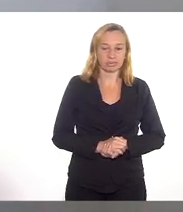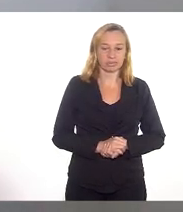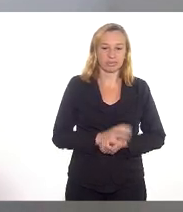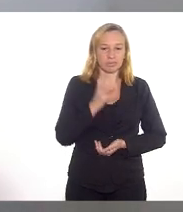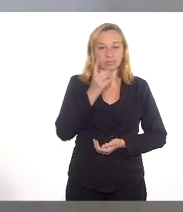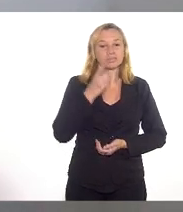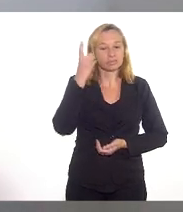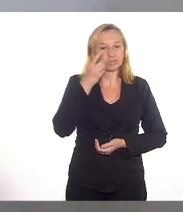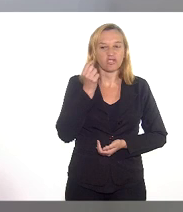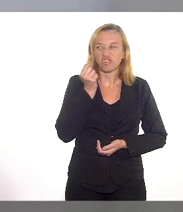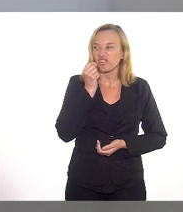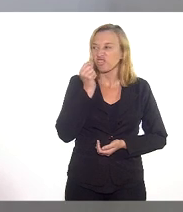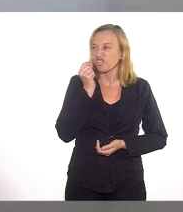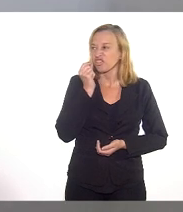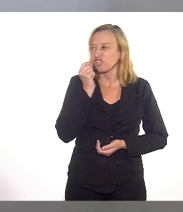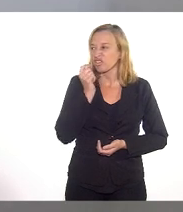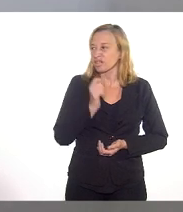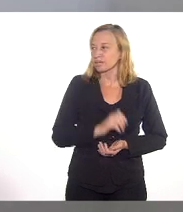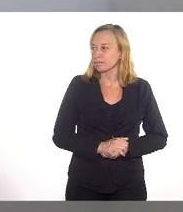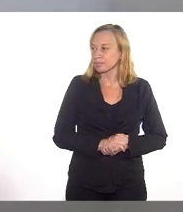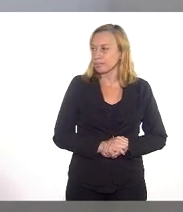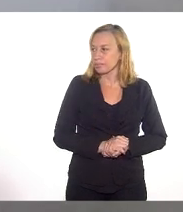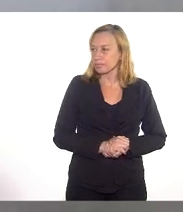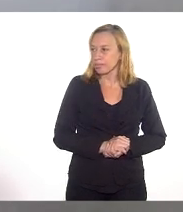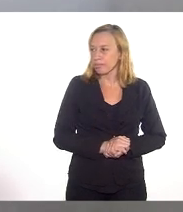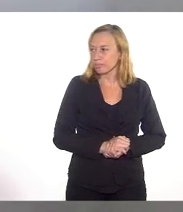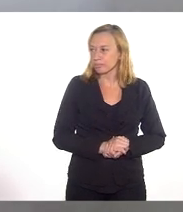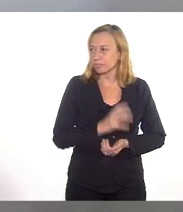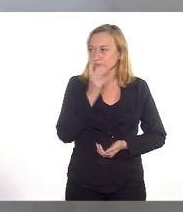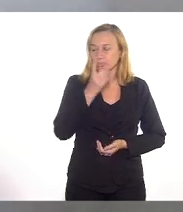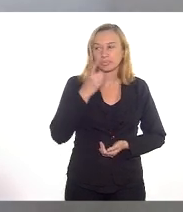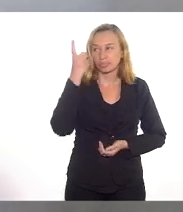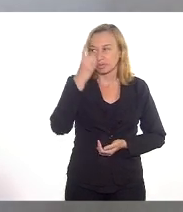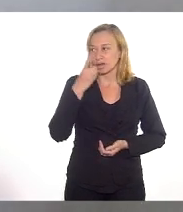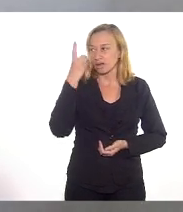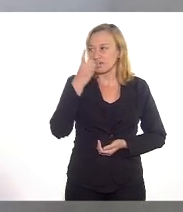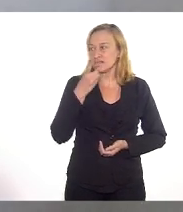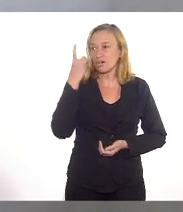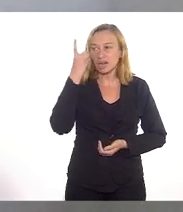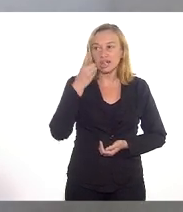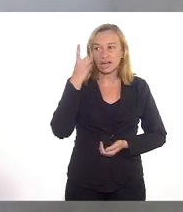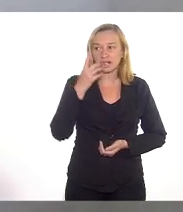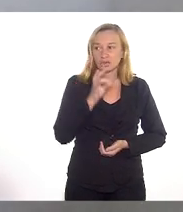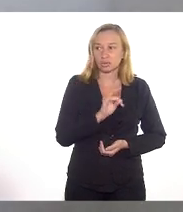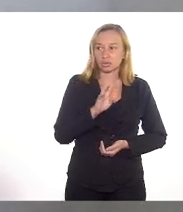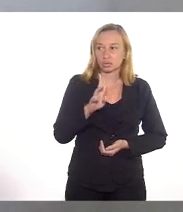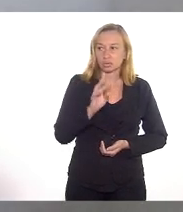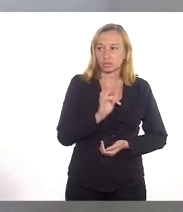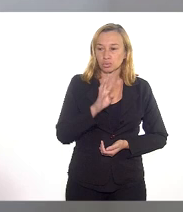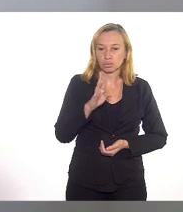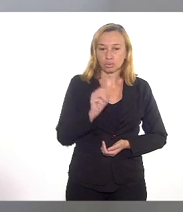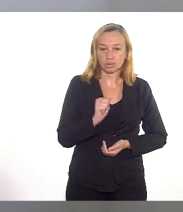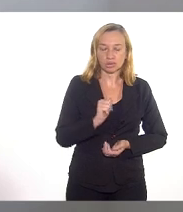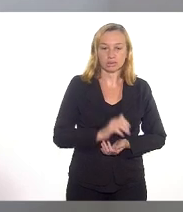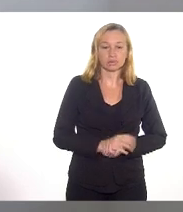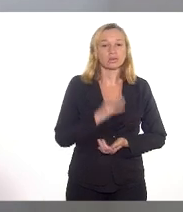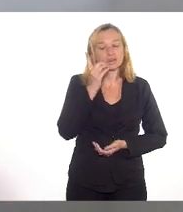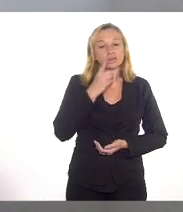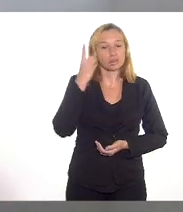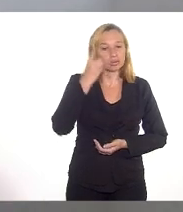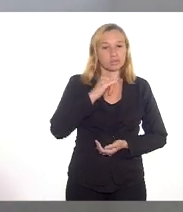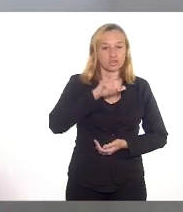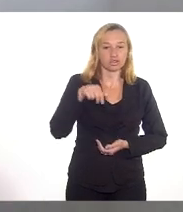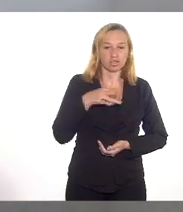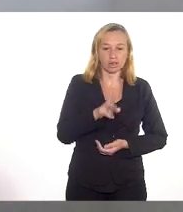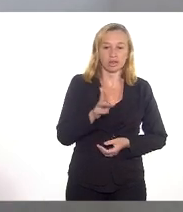Deputado Giovanni Ratinho. Deputado Gustavo Tutuca, perdão, Gustavo Schmidt votou sim. Deputado Jair